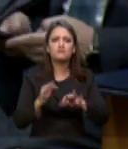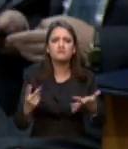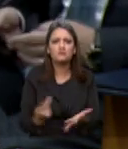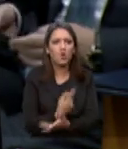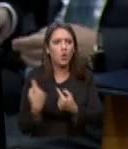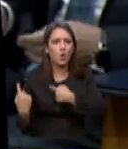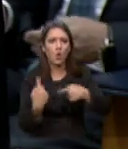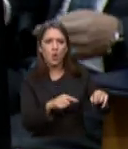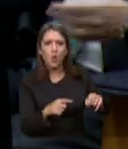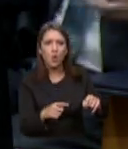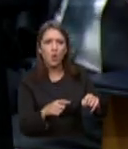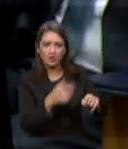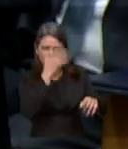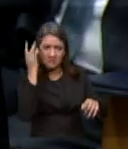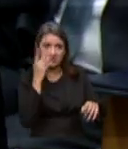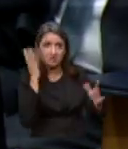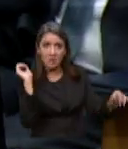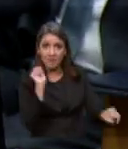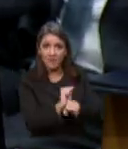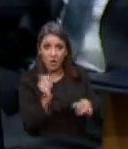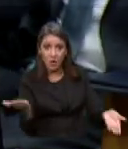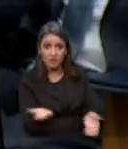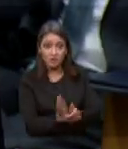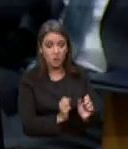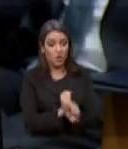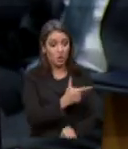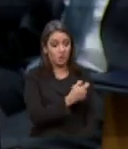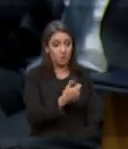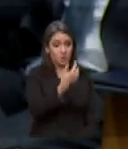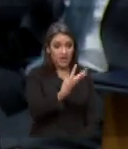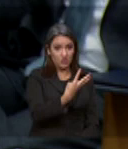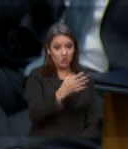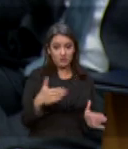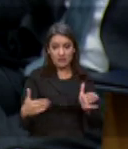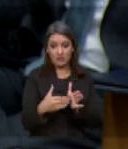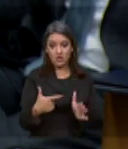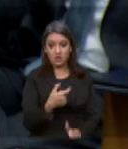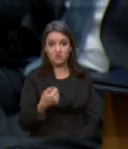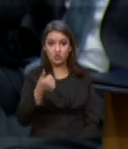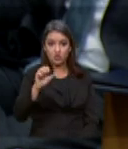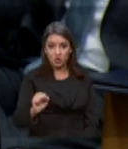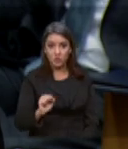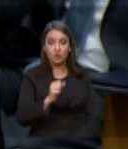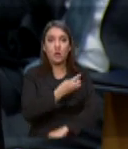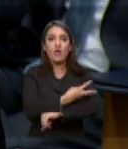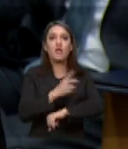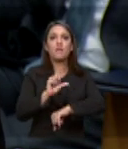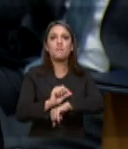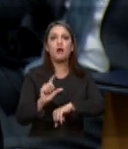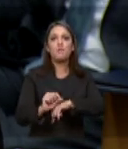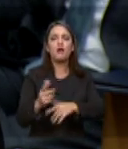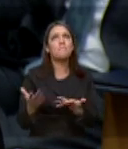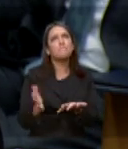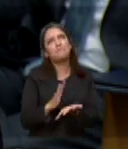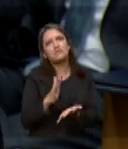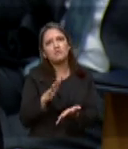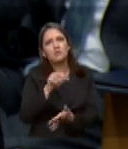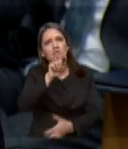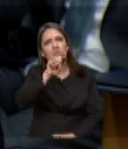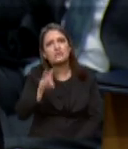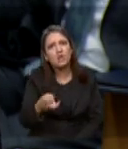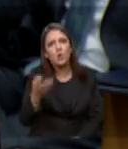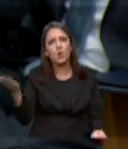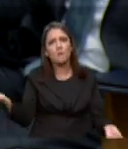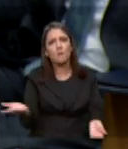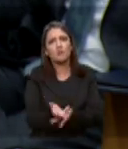paralisado. Entre 2014 e 2018, o IBAMA julgava, em média, por ano, 5 mil